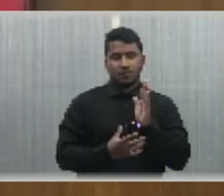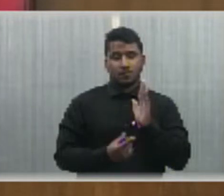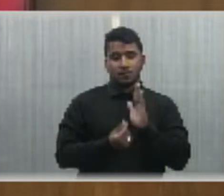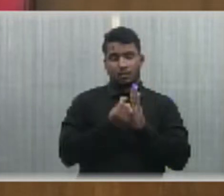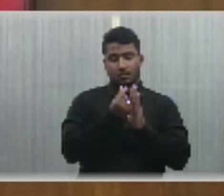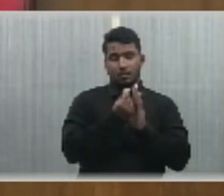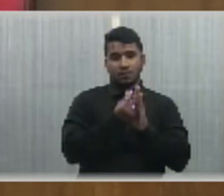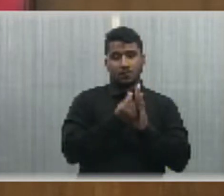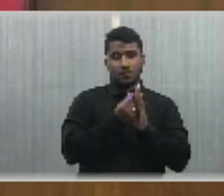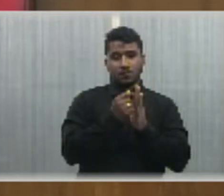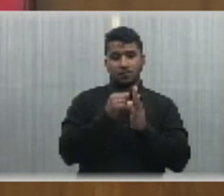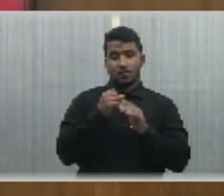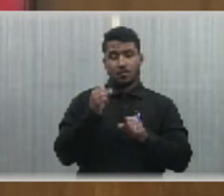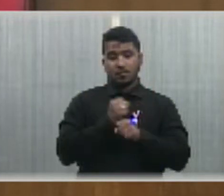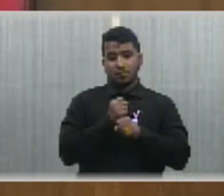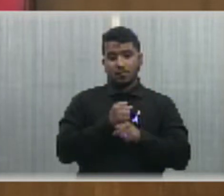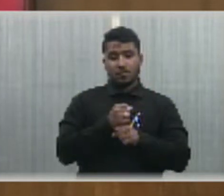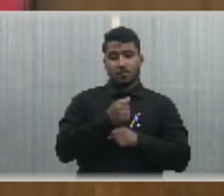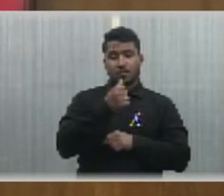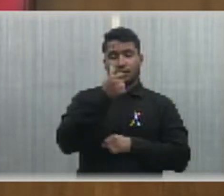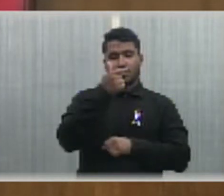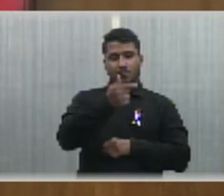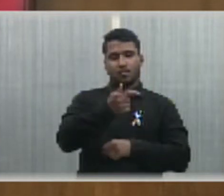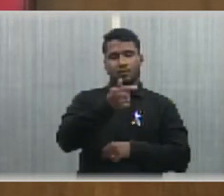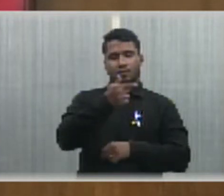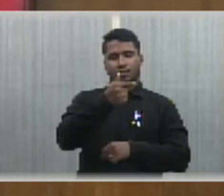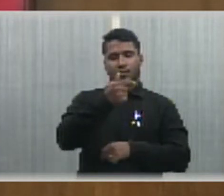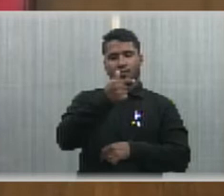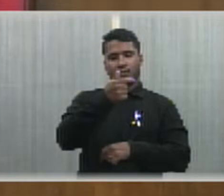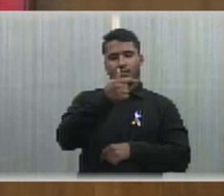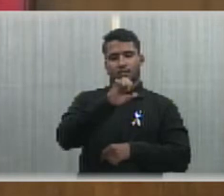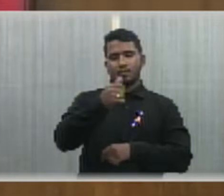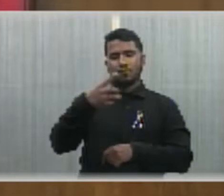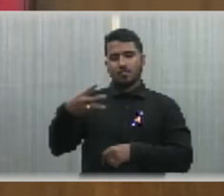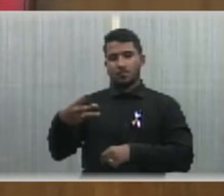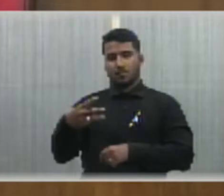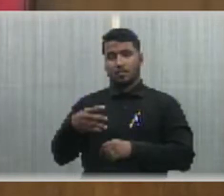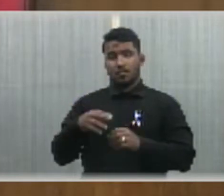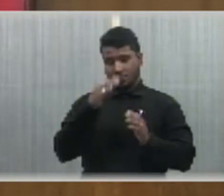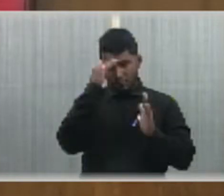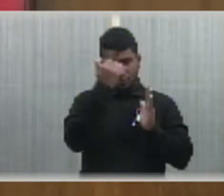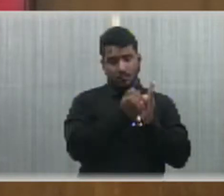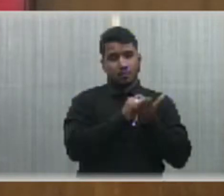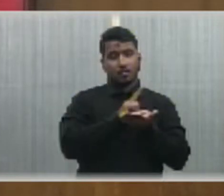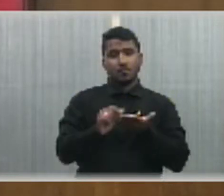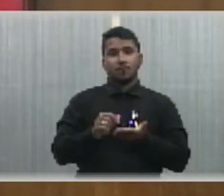orçamentária para o exercício de 2023. Em atendimento ao disposto no artigo